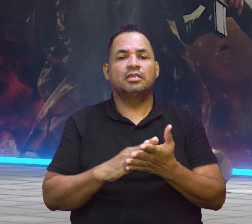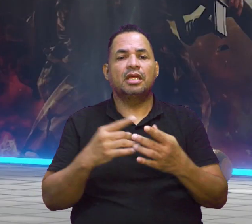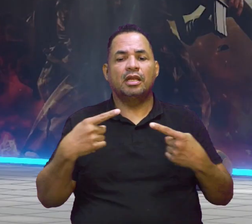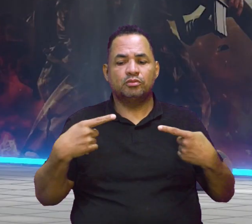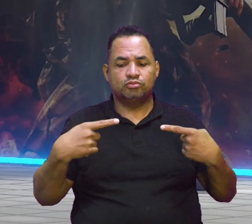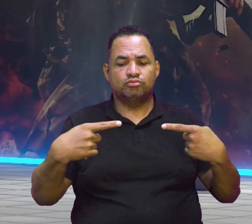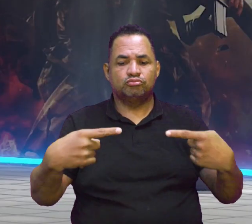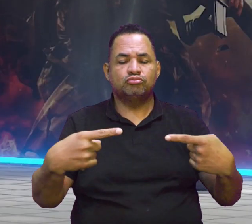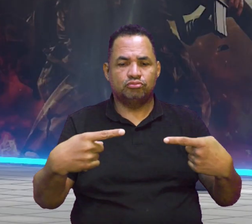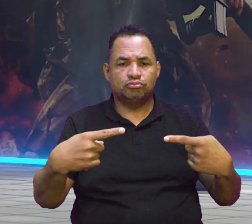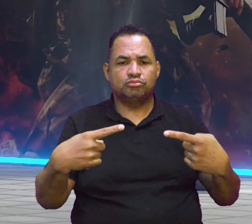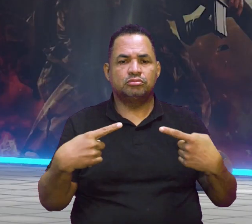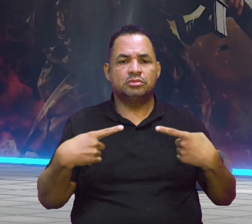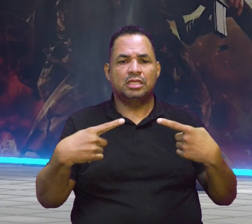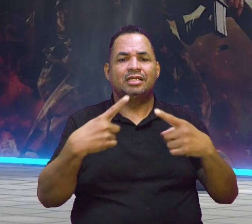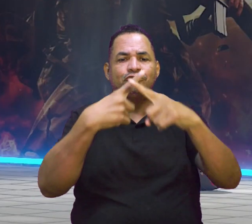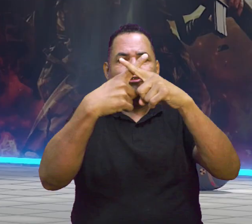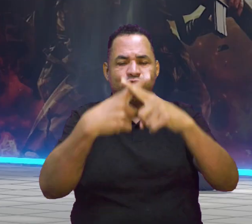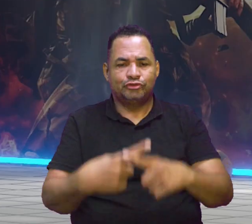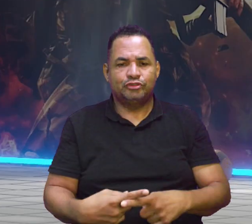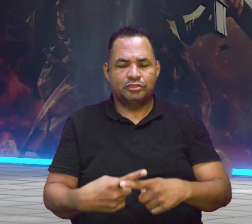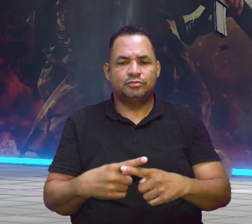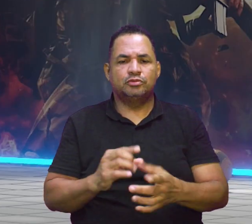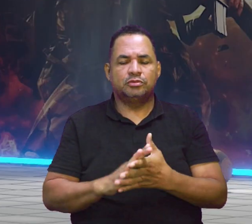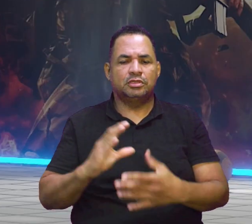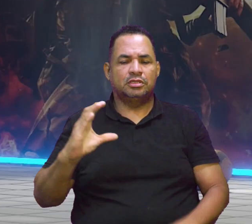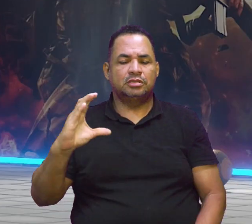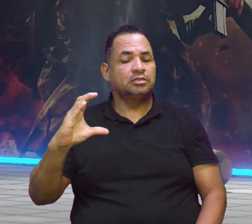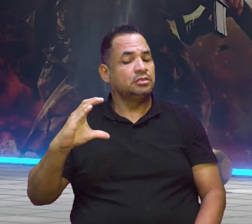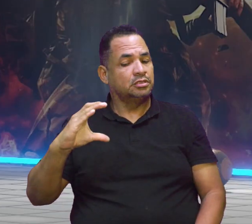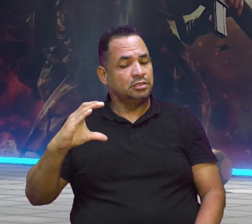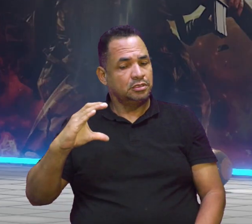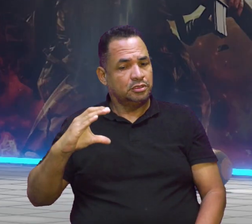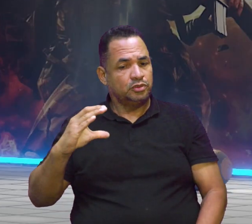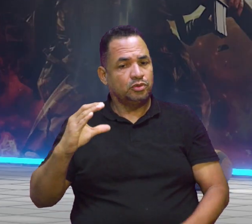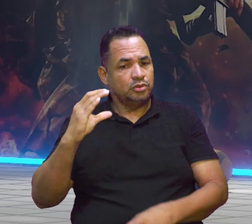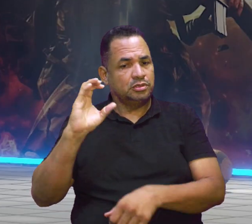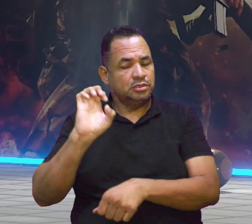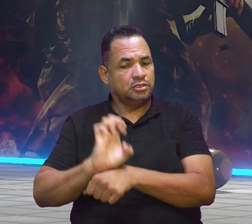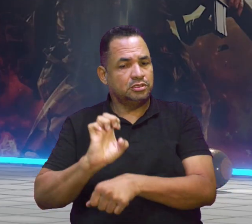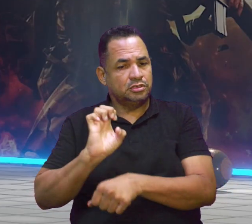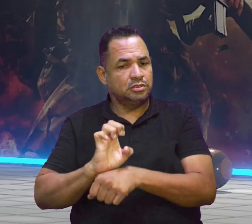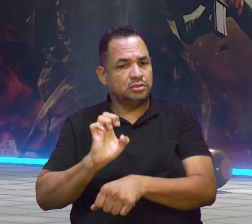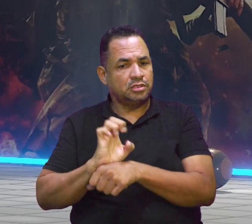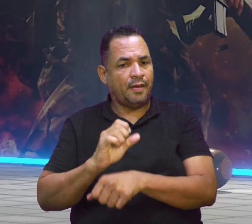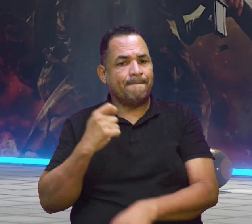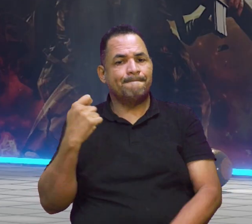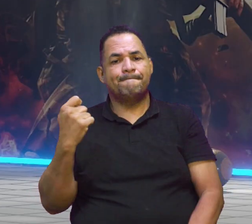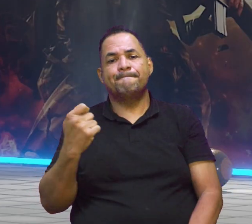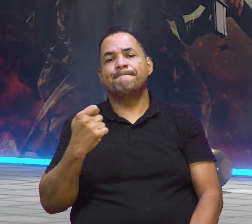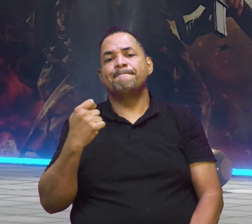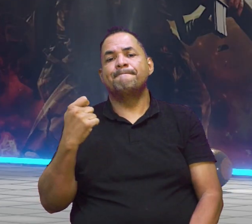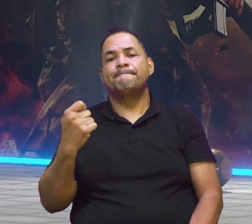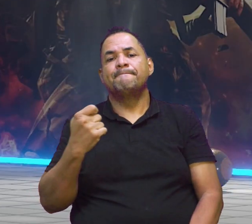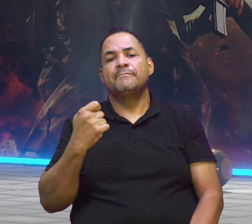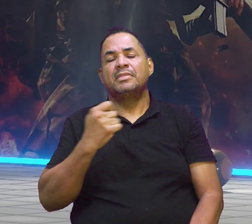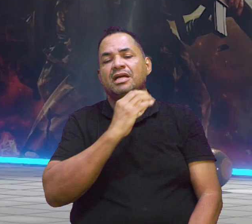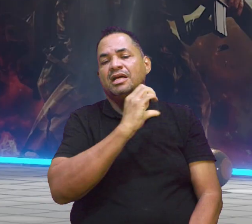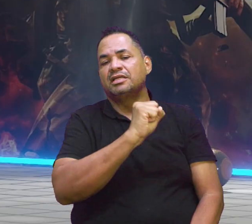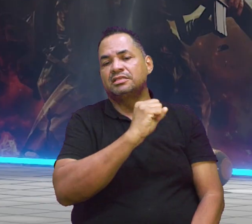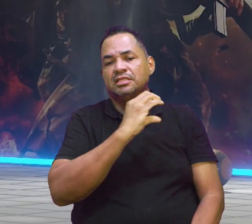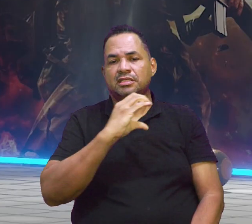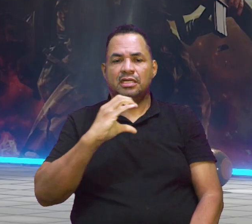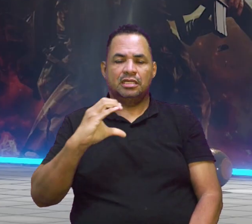estados, pelo Paraná e Santa Catarina. Então, é a terra de ninguém. Então, nesse território,